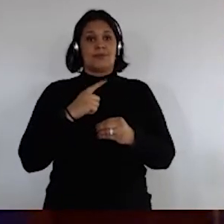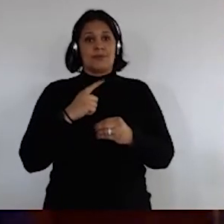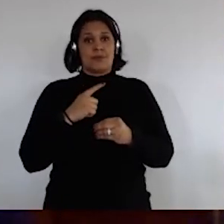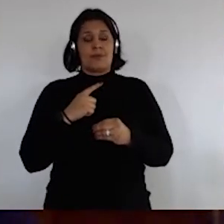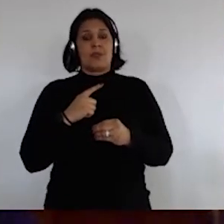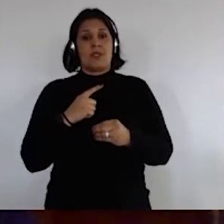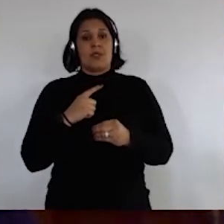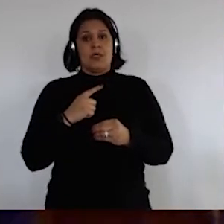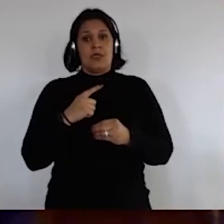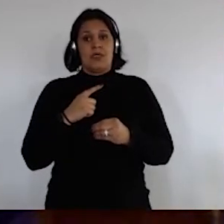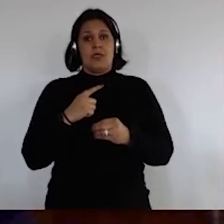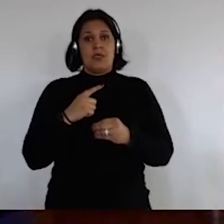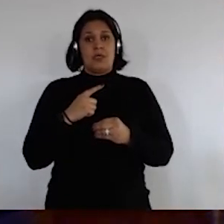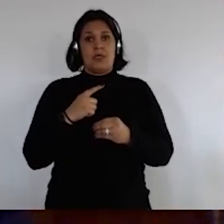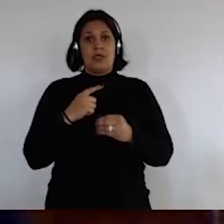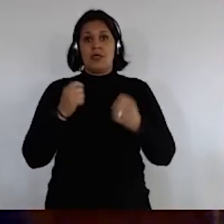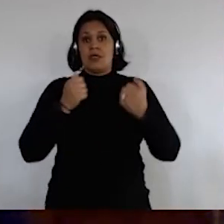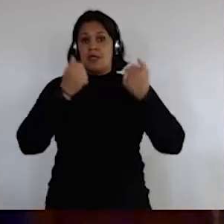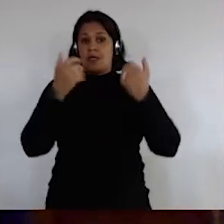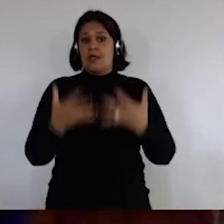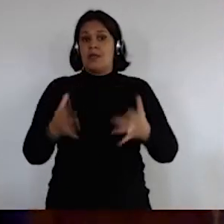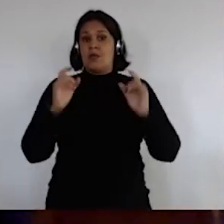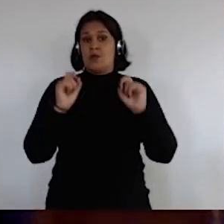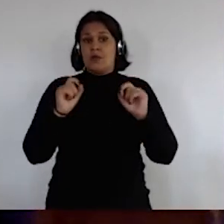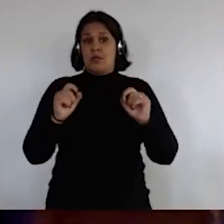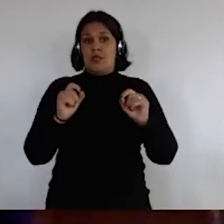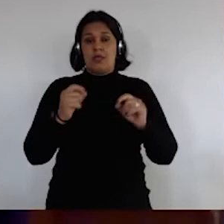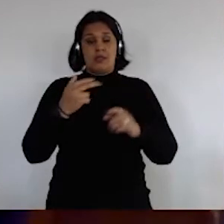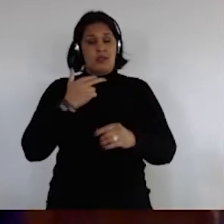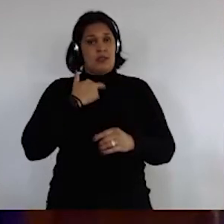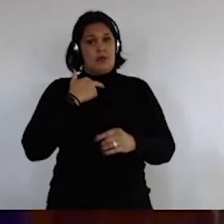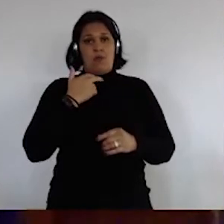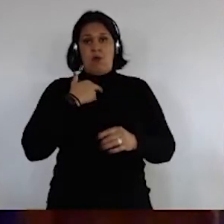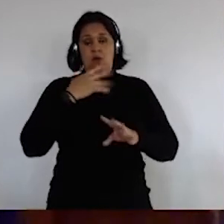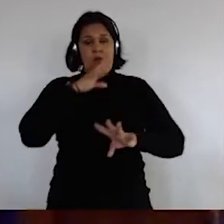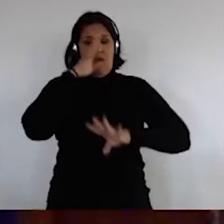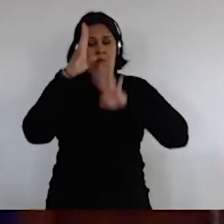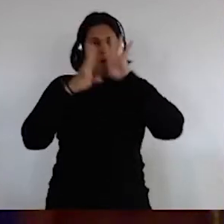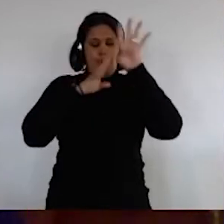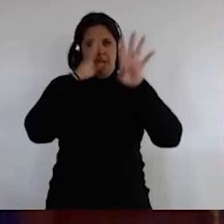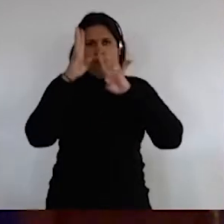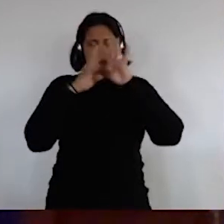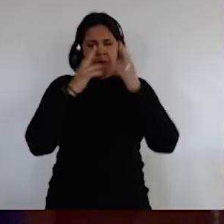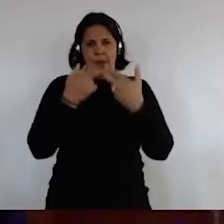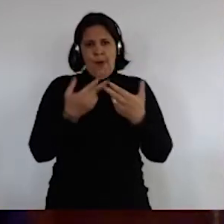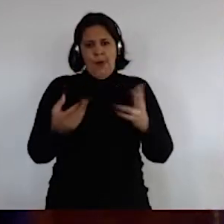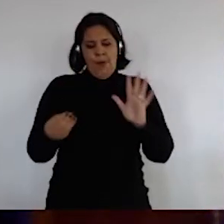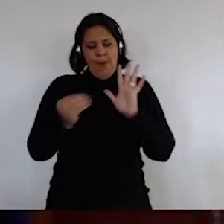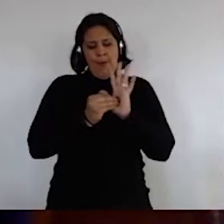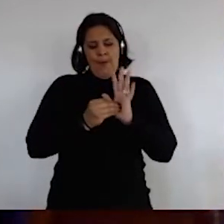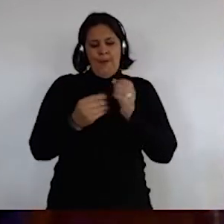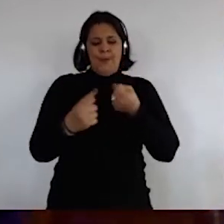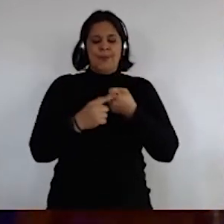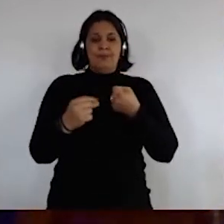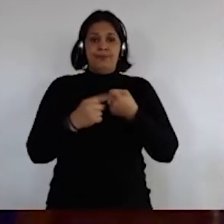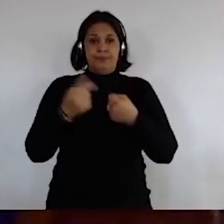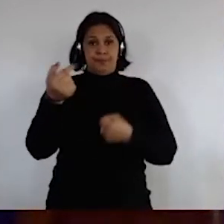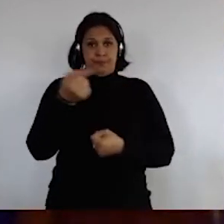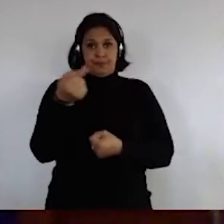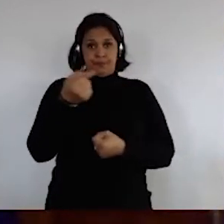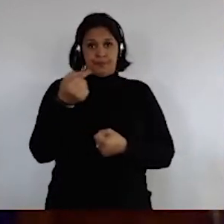prever que não haja nenhum ferimento àquilo que está expresso no artigo 7º,